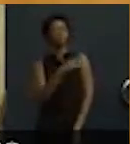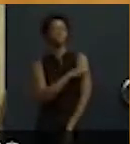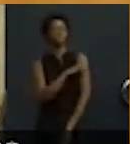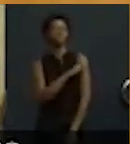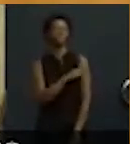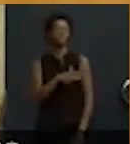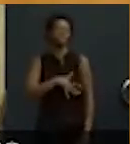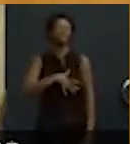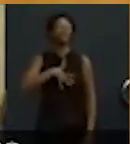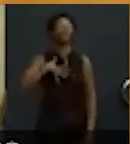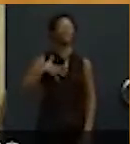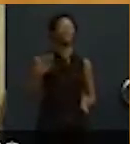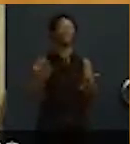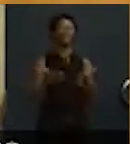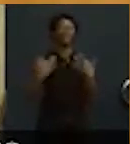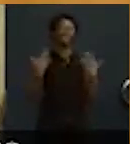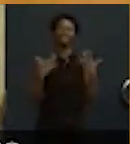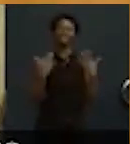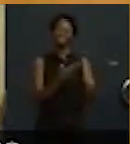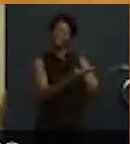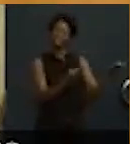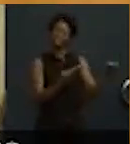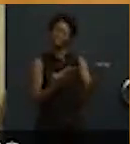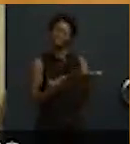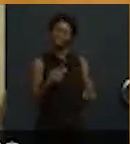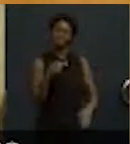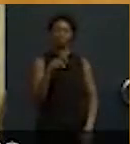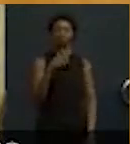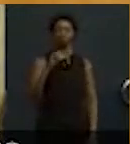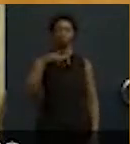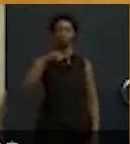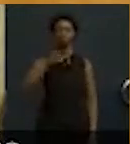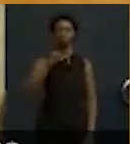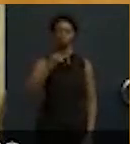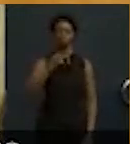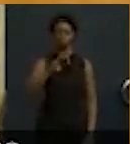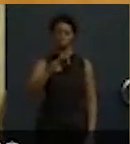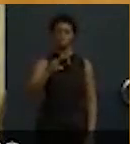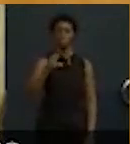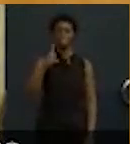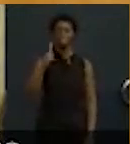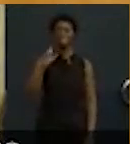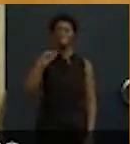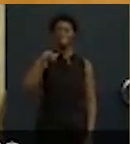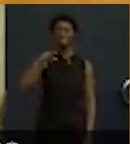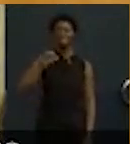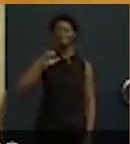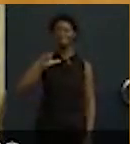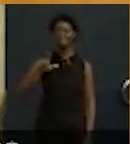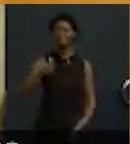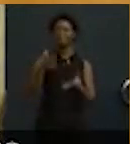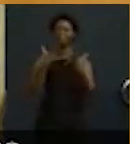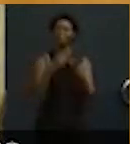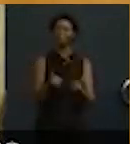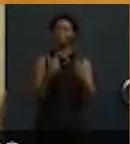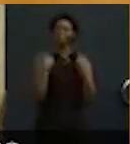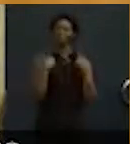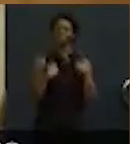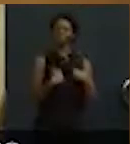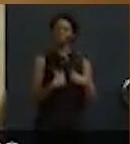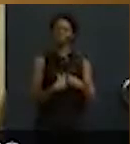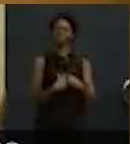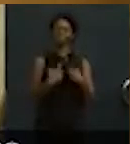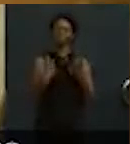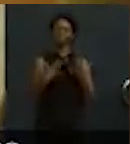convidar o promotor de justiça, Daniel Lima Ribeiro, para receber o colar do mérito do Ministério